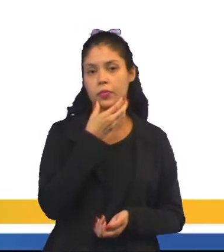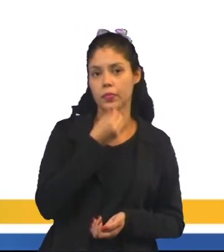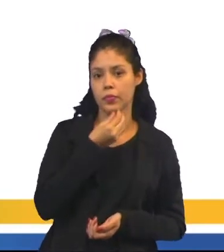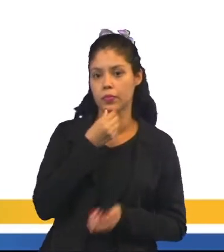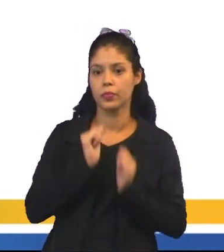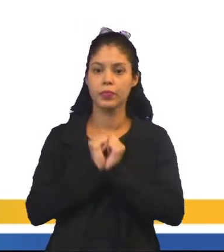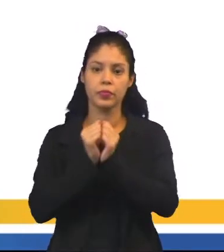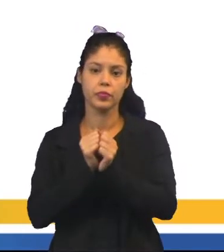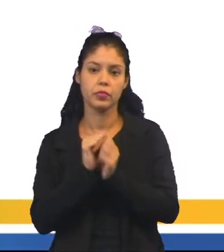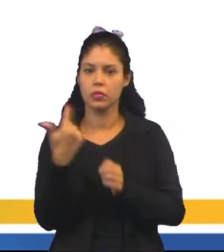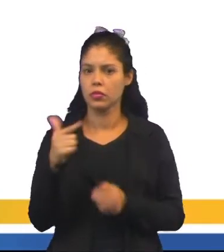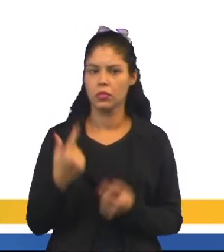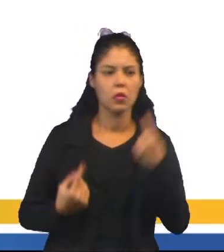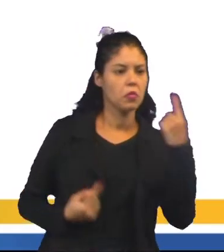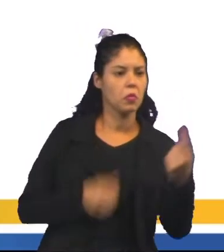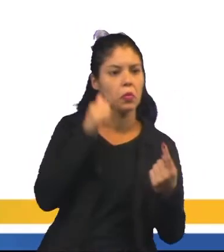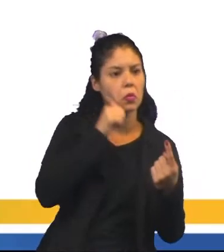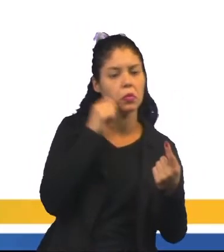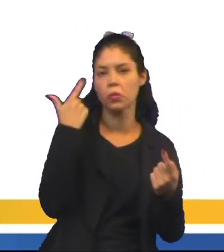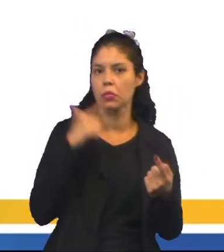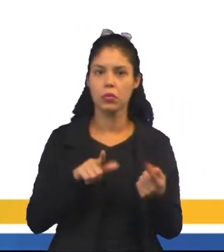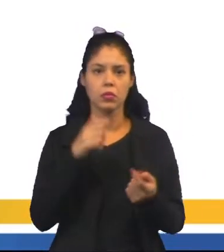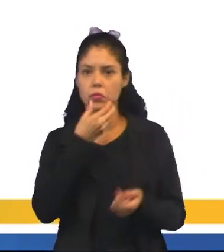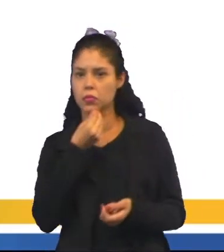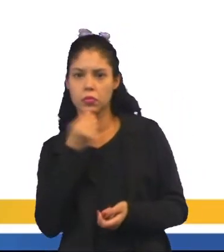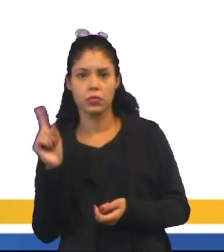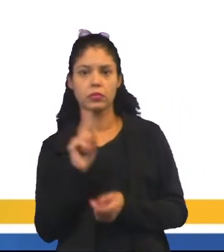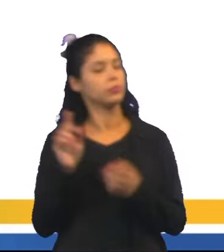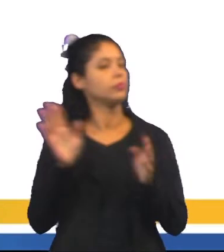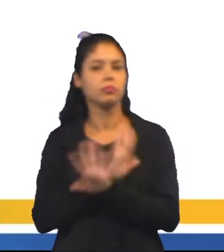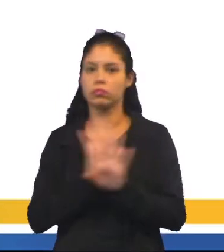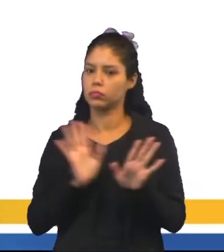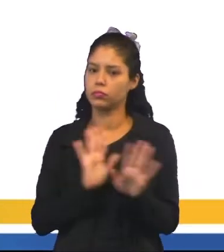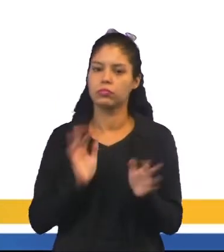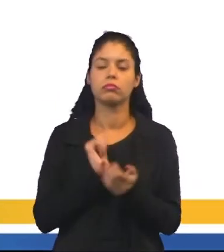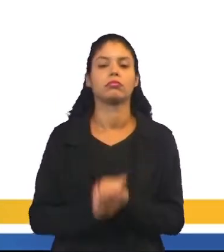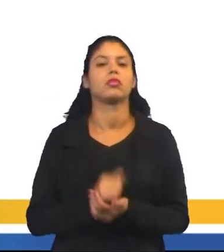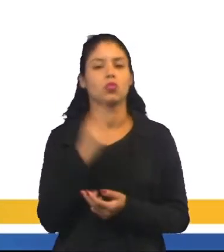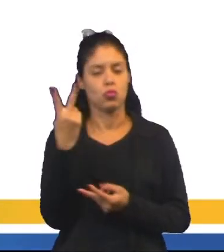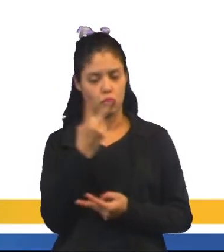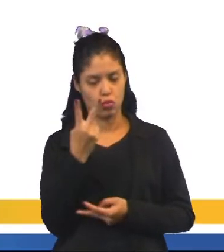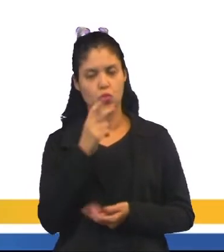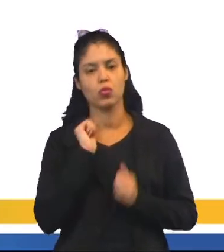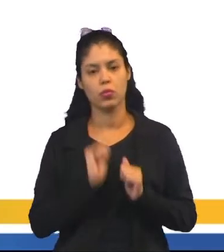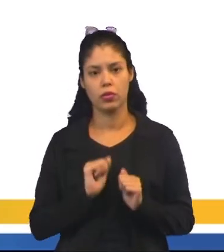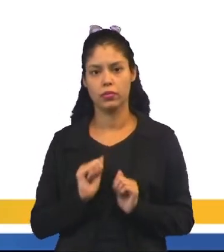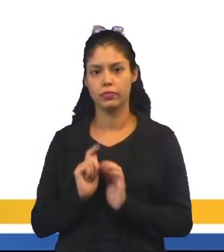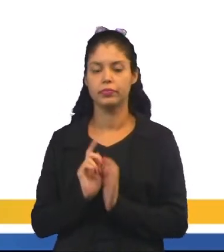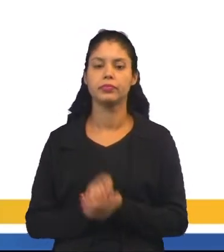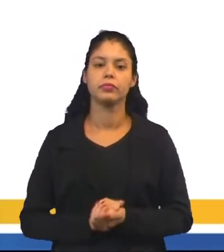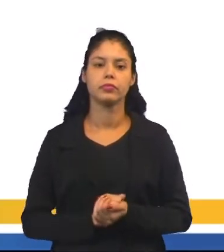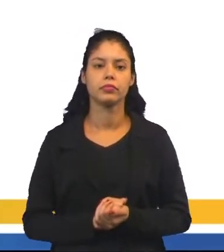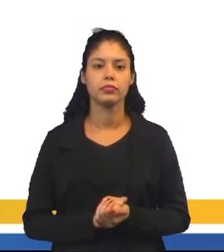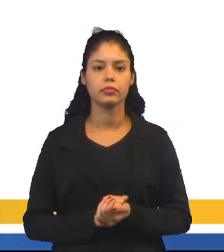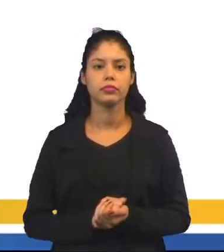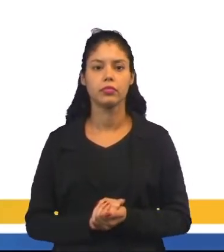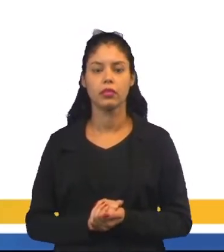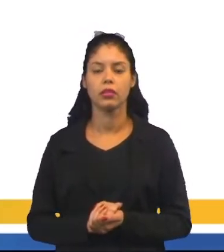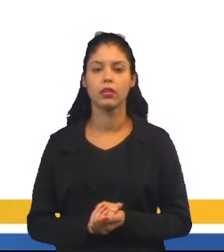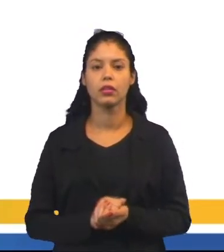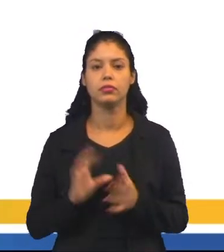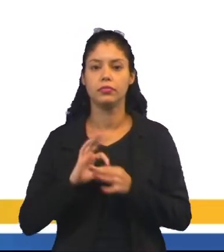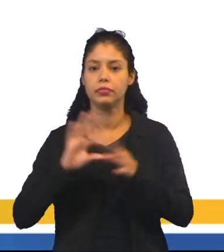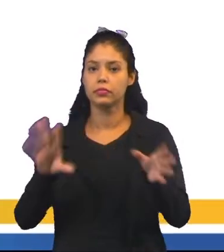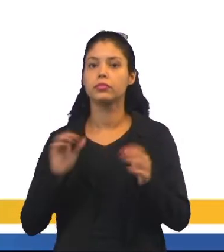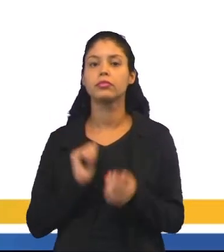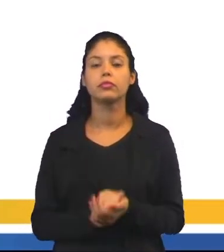e meninas juntos. Não tem, as meninas não conseguem, os meninos jamais. Então, competições estilos livre, mista. O que é estilo